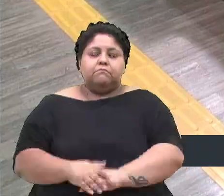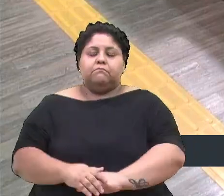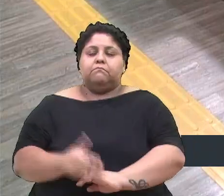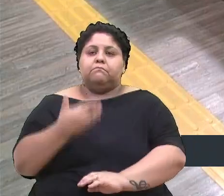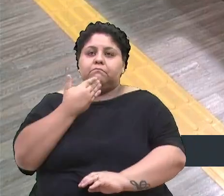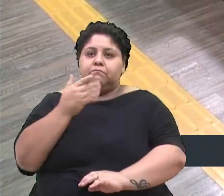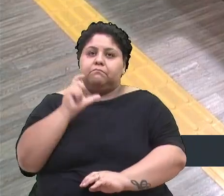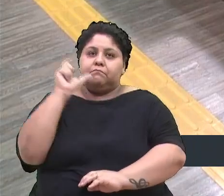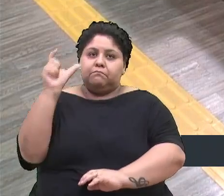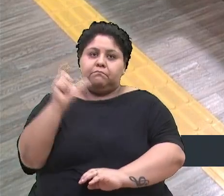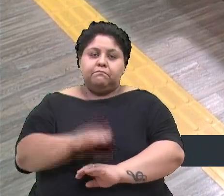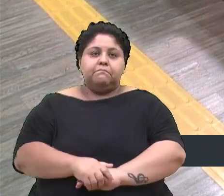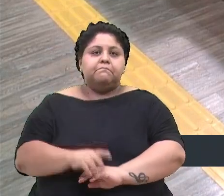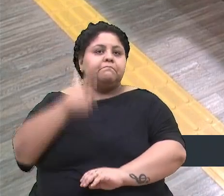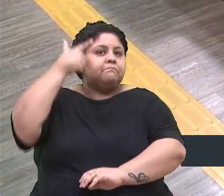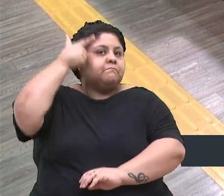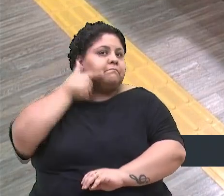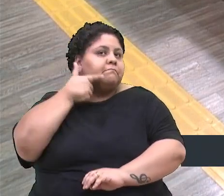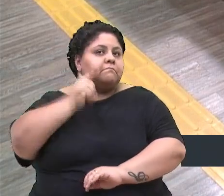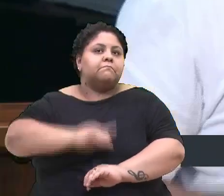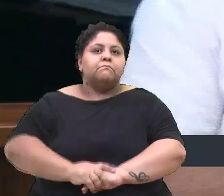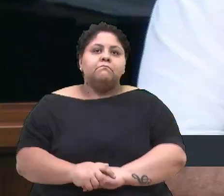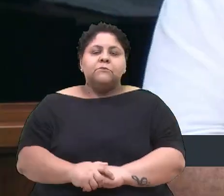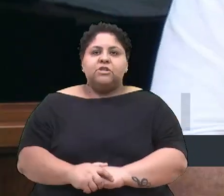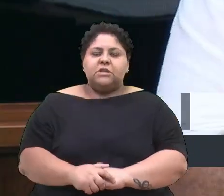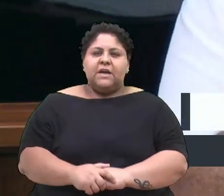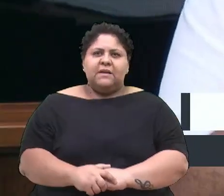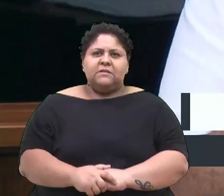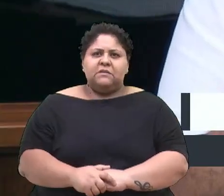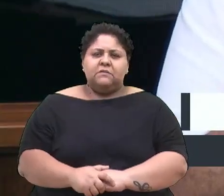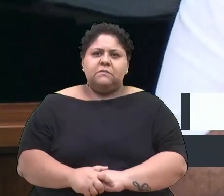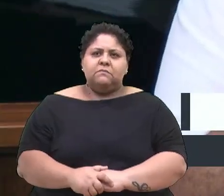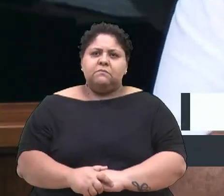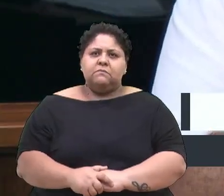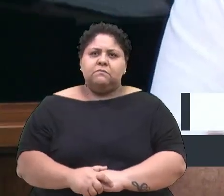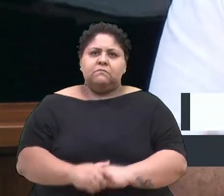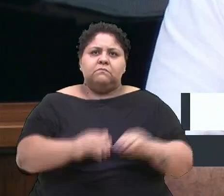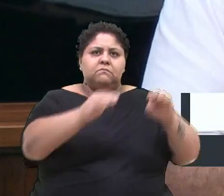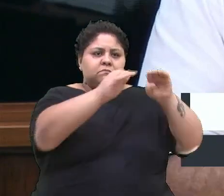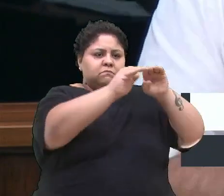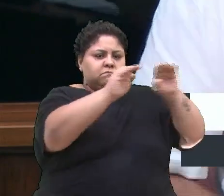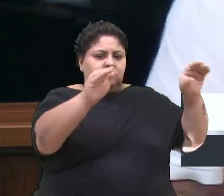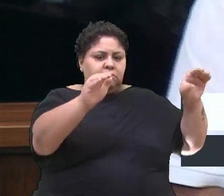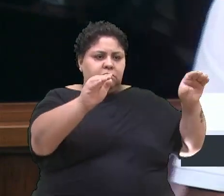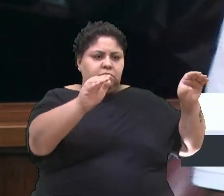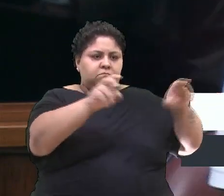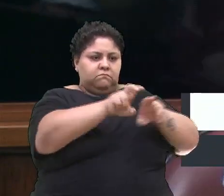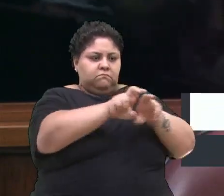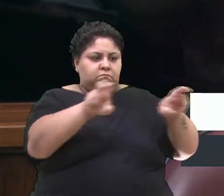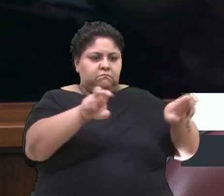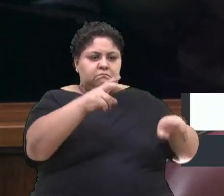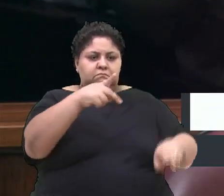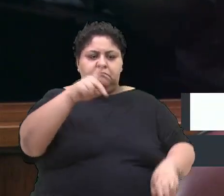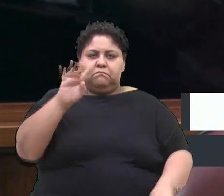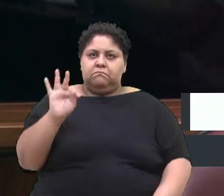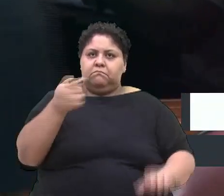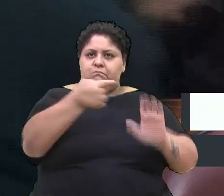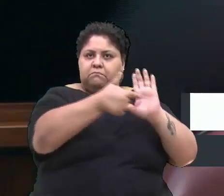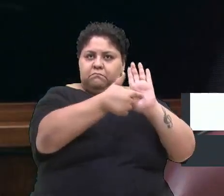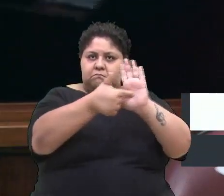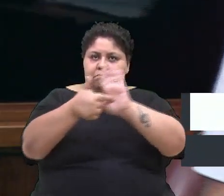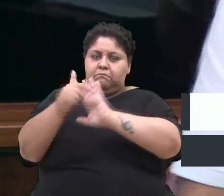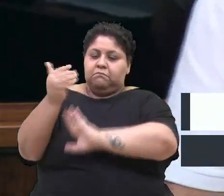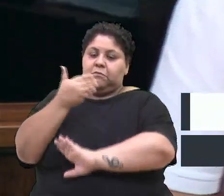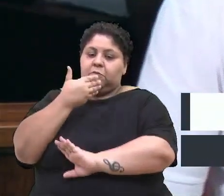A palavra, Lucas Carenhato. Então, gente, a bancada do Partido dos Trabalhadores apresenta esse pedido